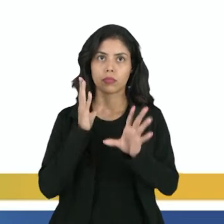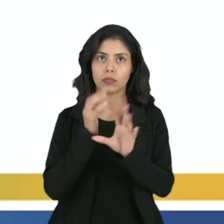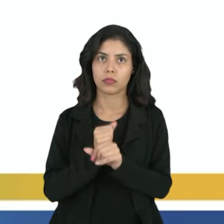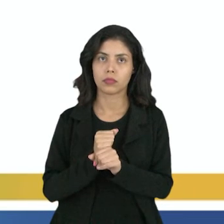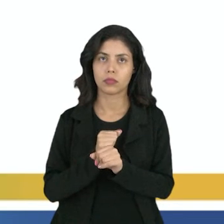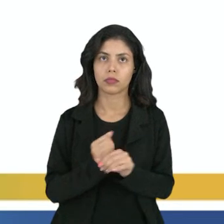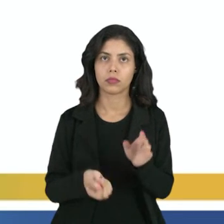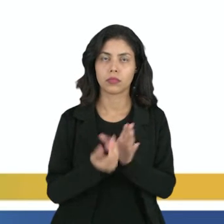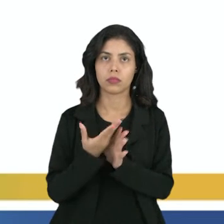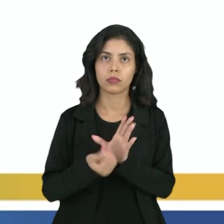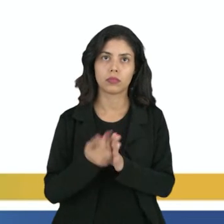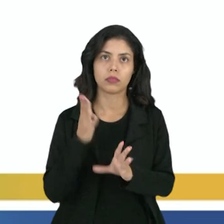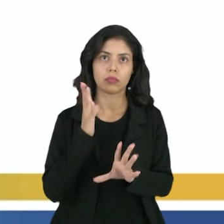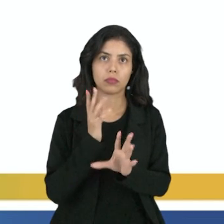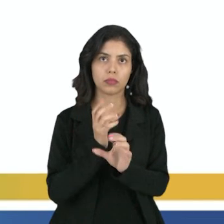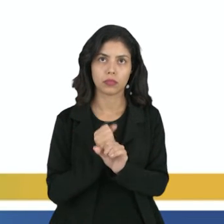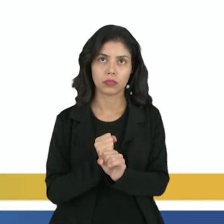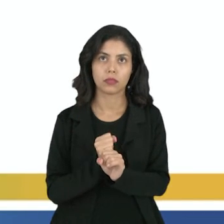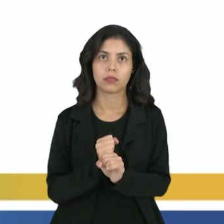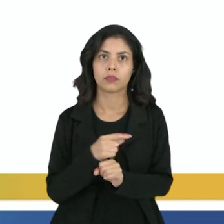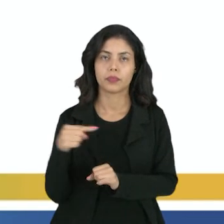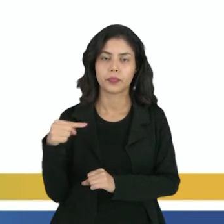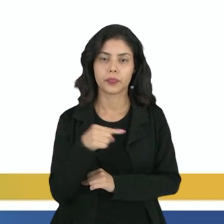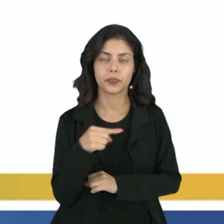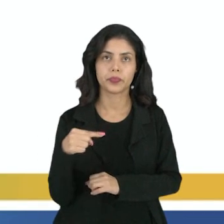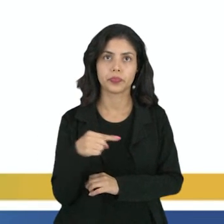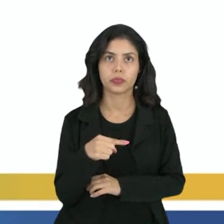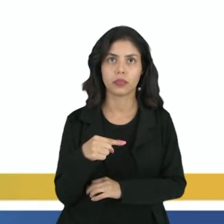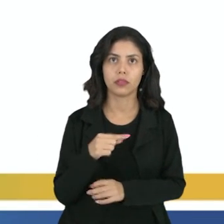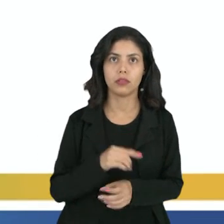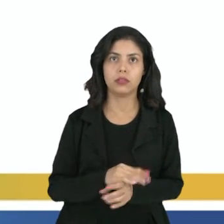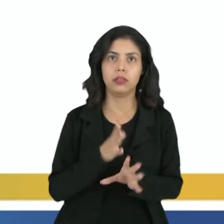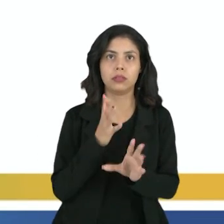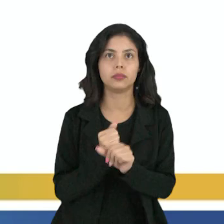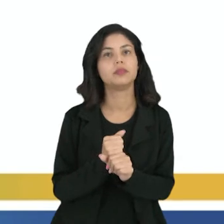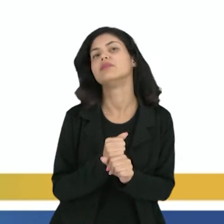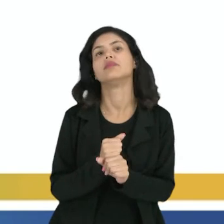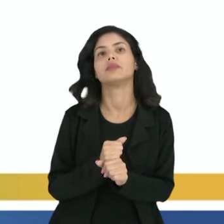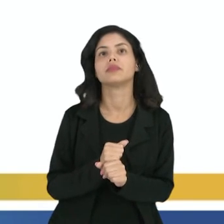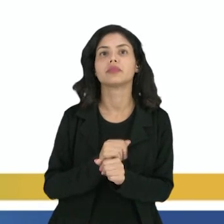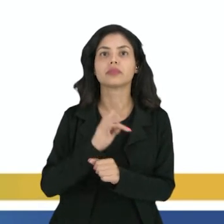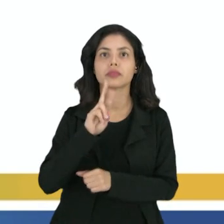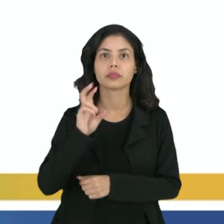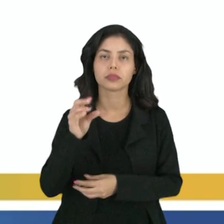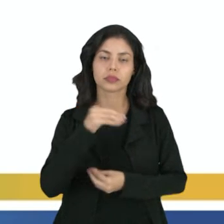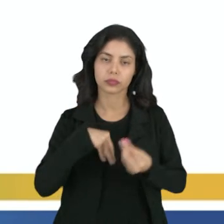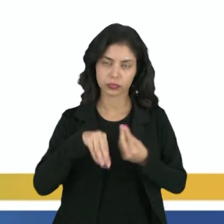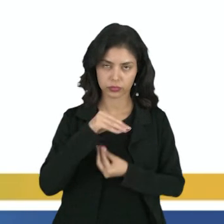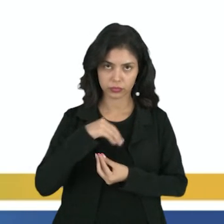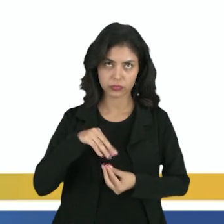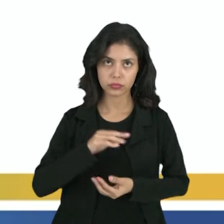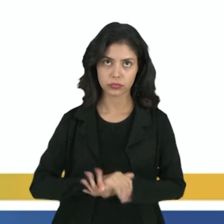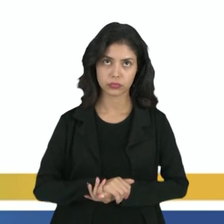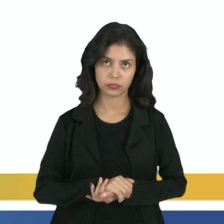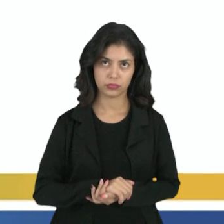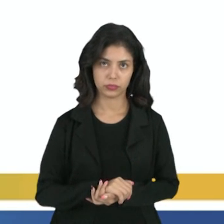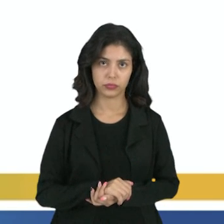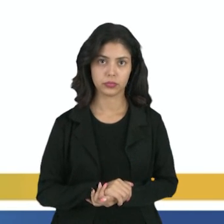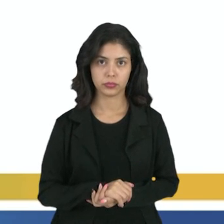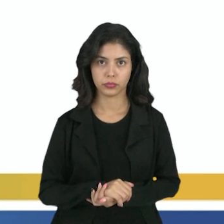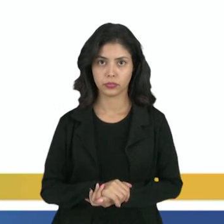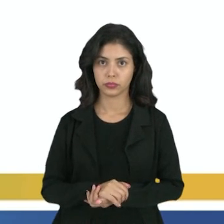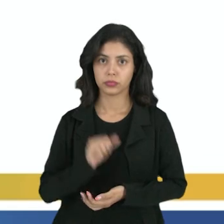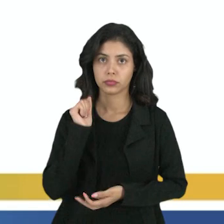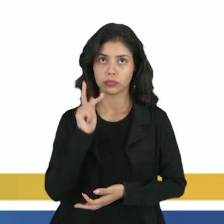dos coeficientes dos produtos, menos, faz a subtração, da soma dos coeficientes dos